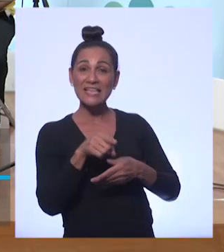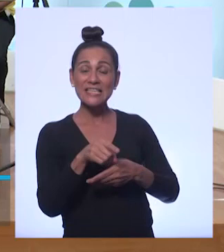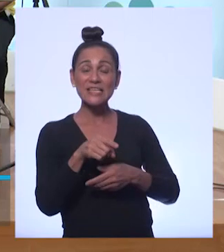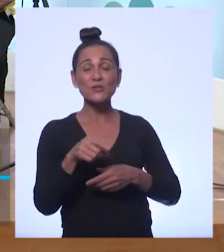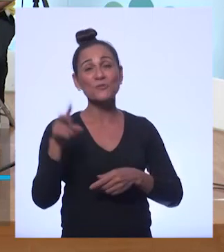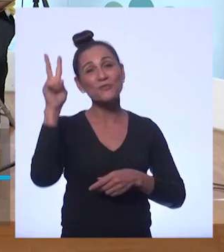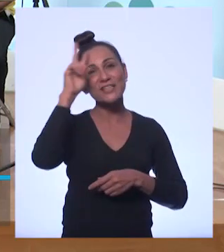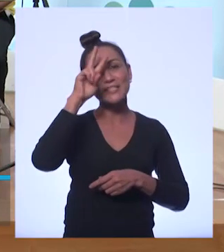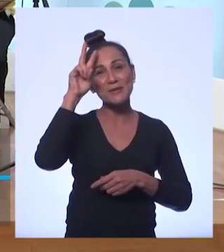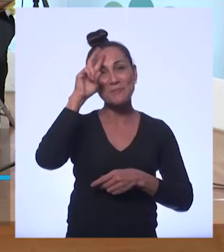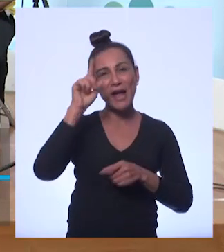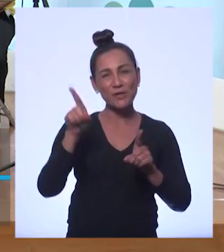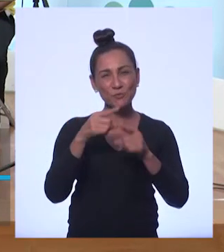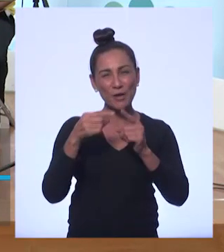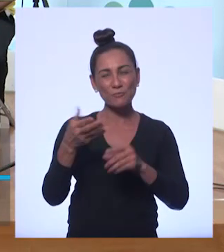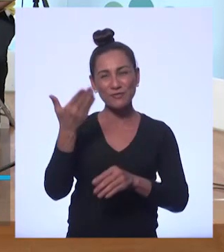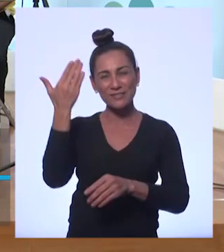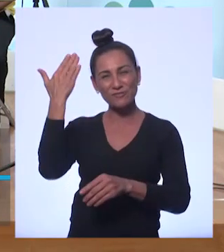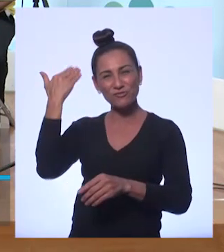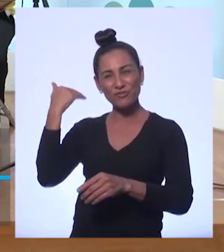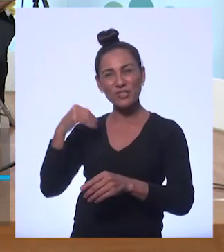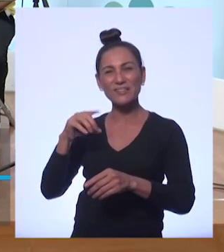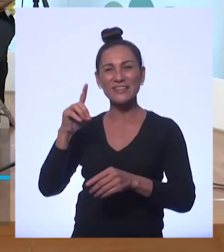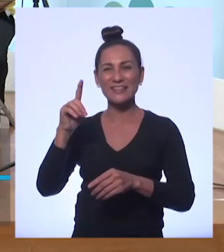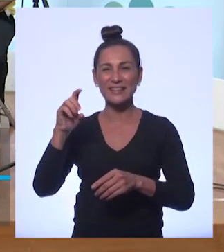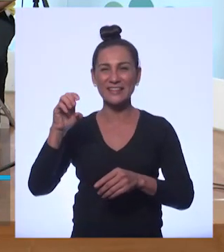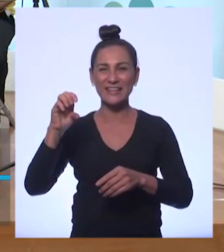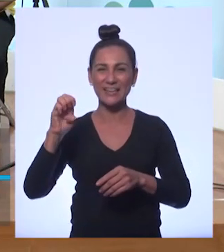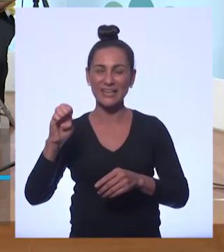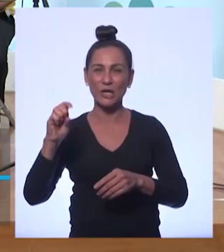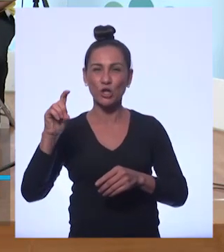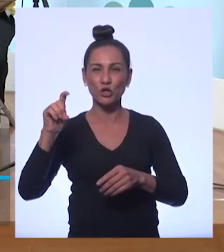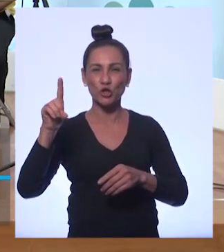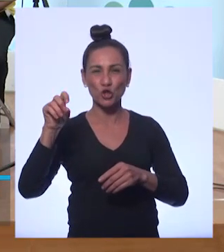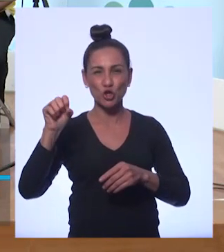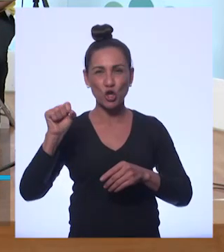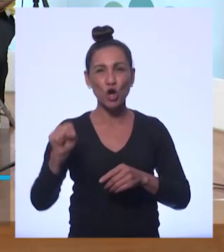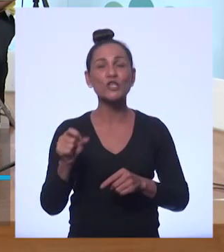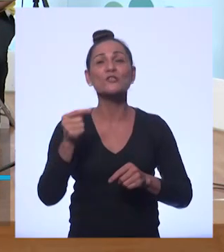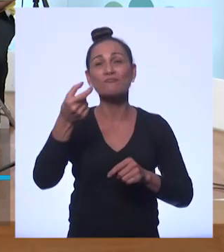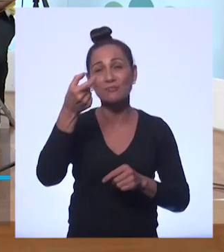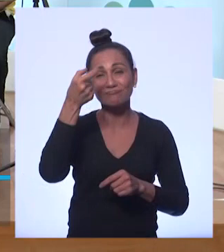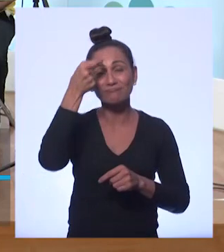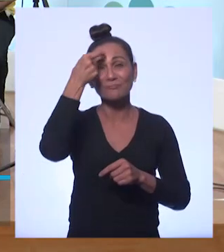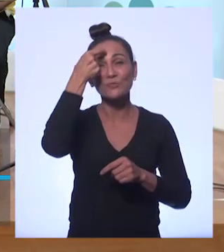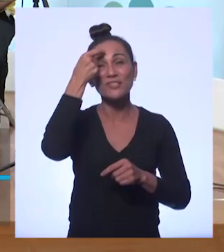de uma música que eu escutava dos The Doors. Daí um juízo de natureza mais